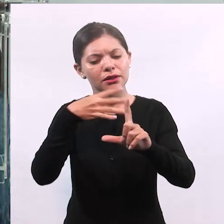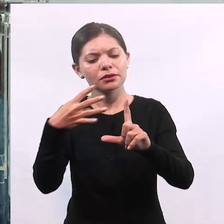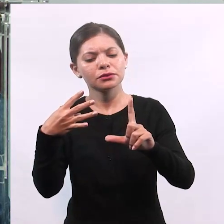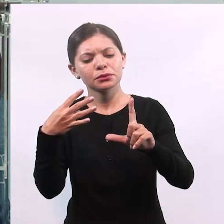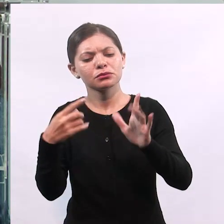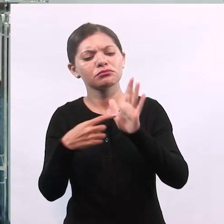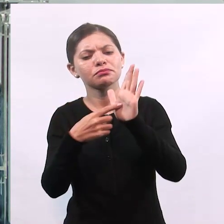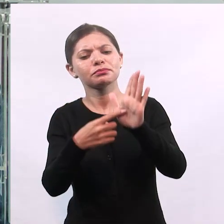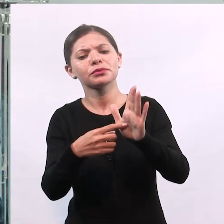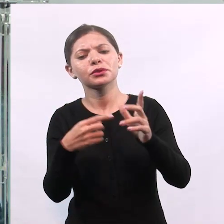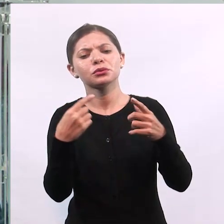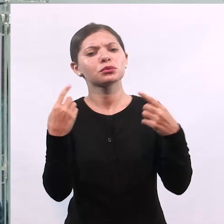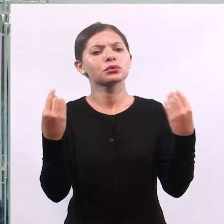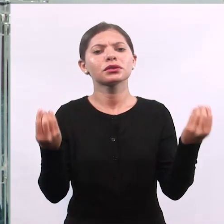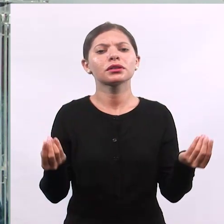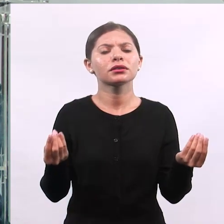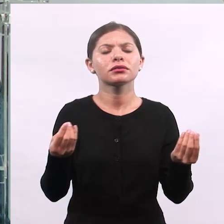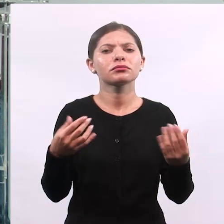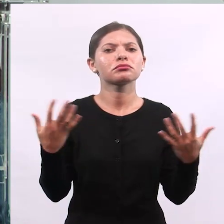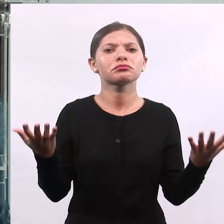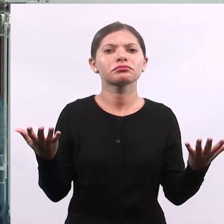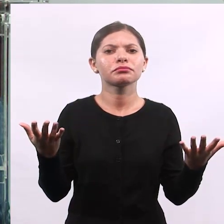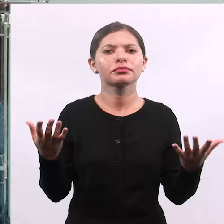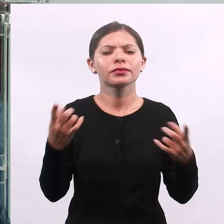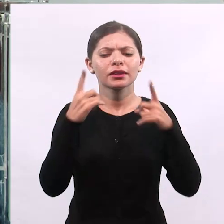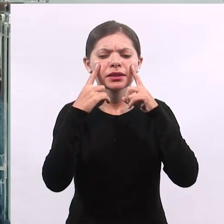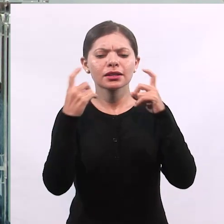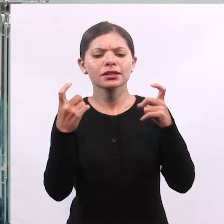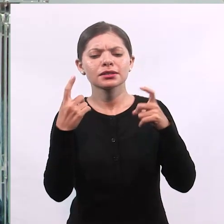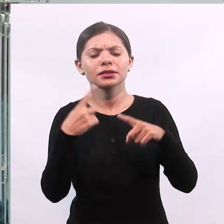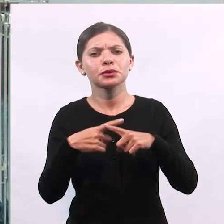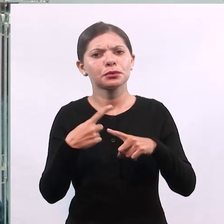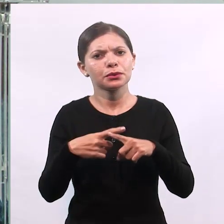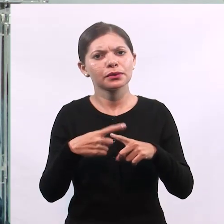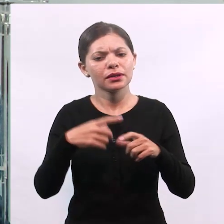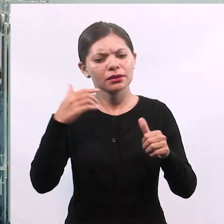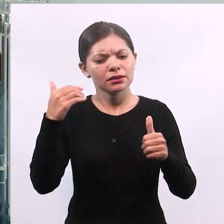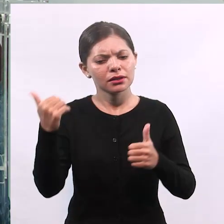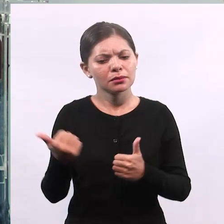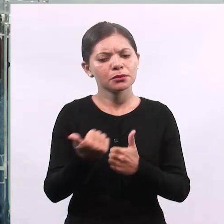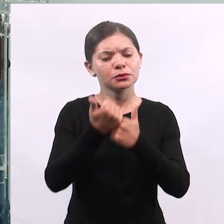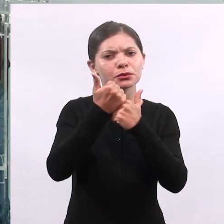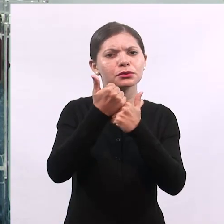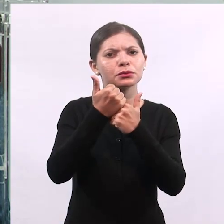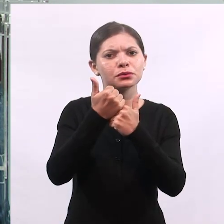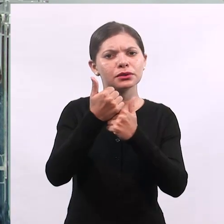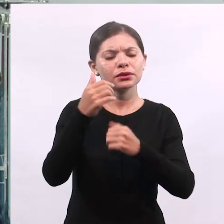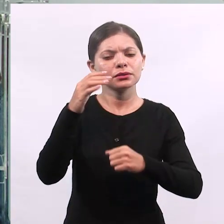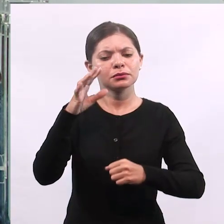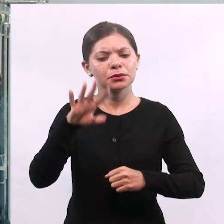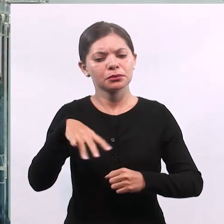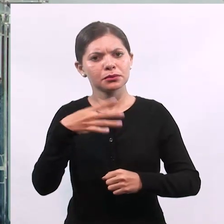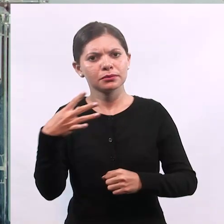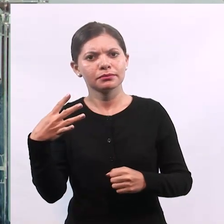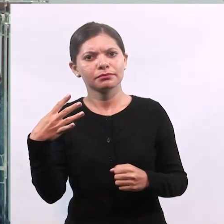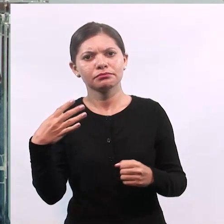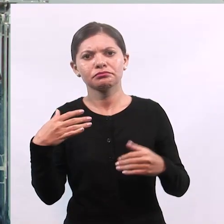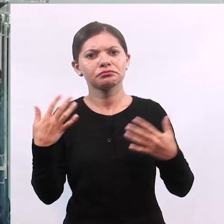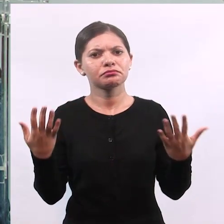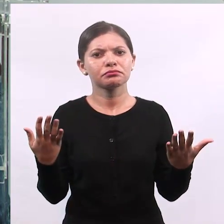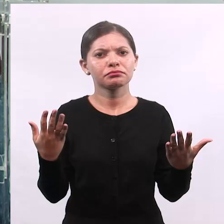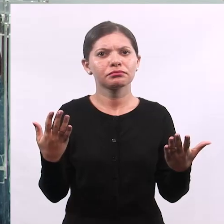o que que esse gráfico tá mostrando Por que que é interessante trabalhar com gráfico será que daria para substituir esse gráfico por uma tabela